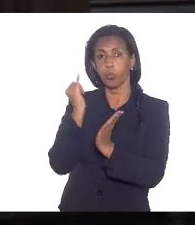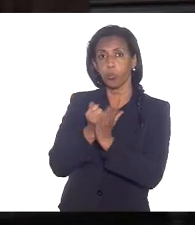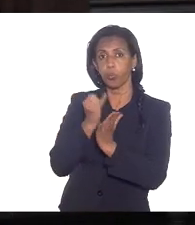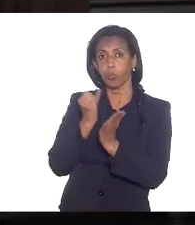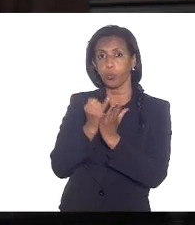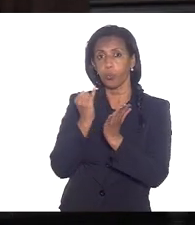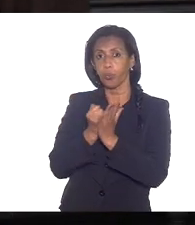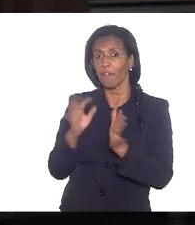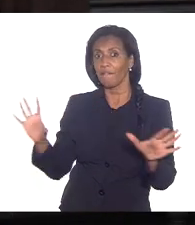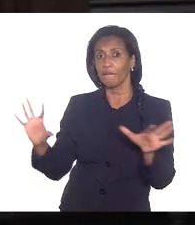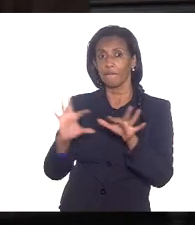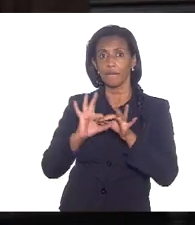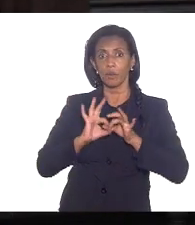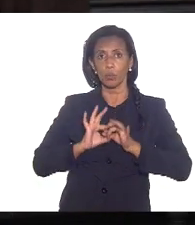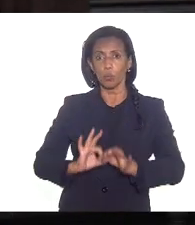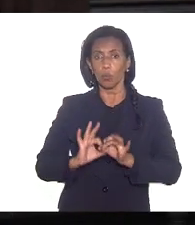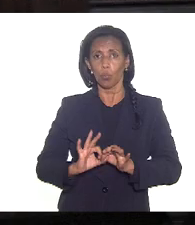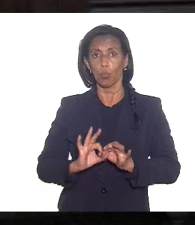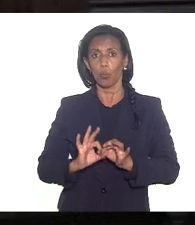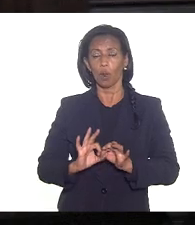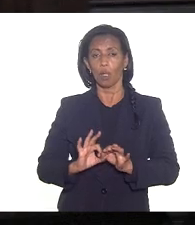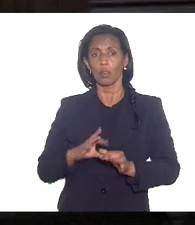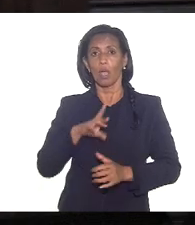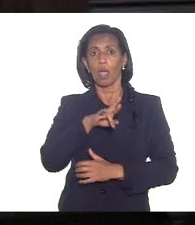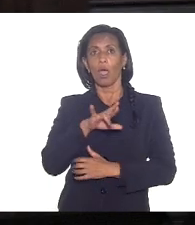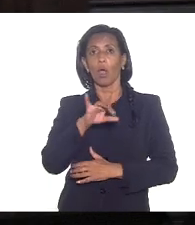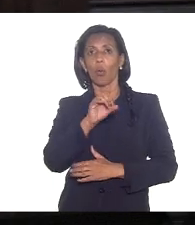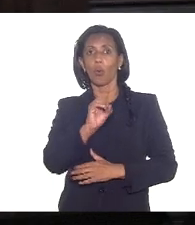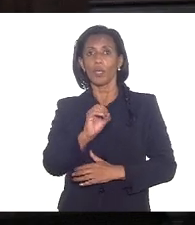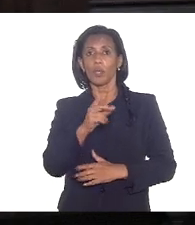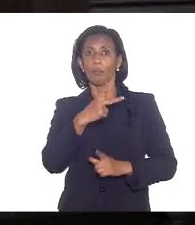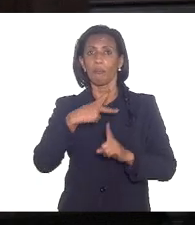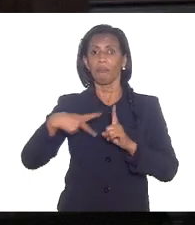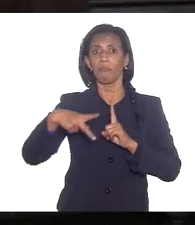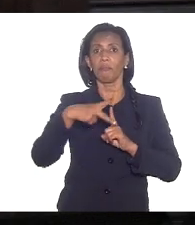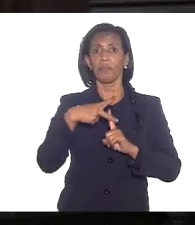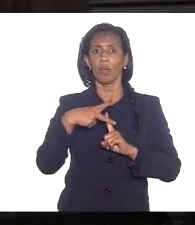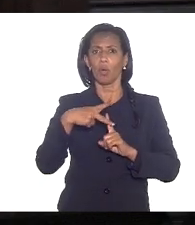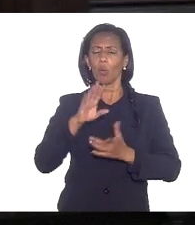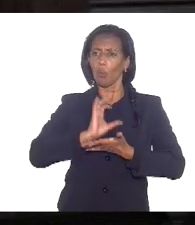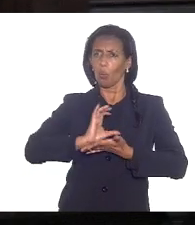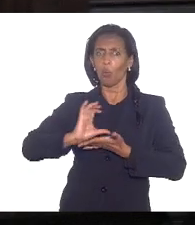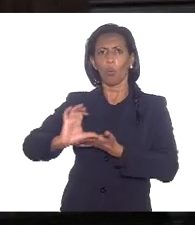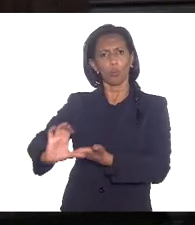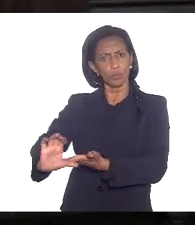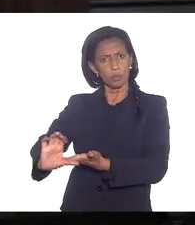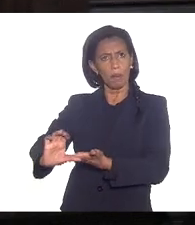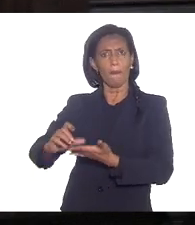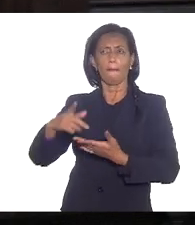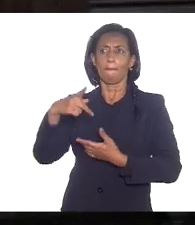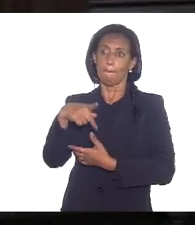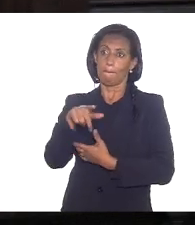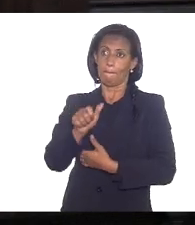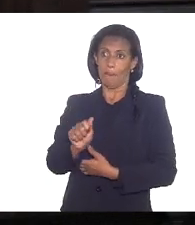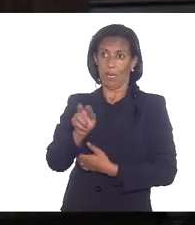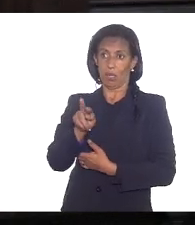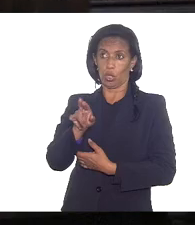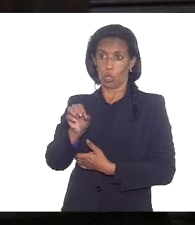vinculadas ao Rio previdência contribuição patronal